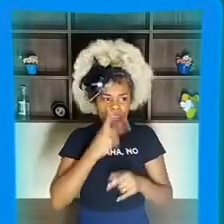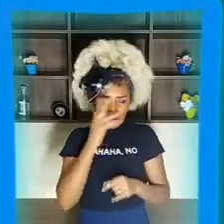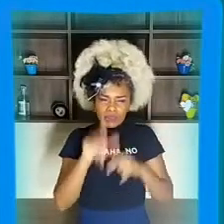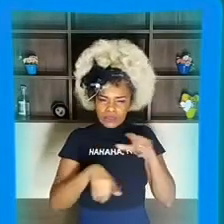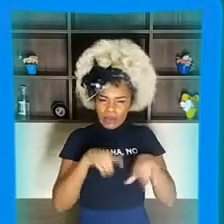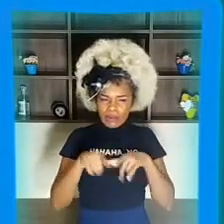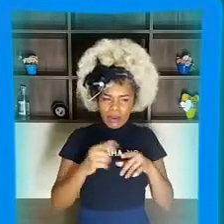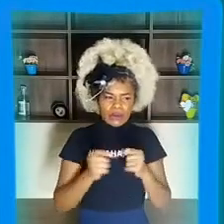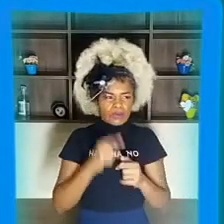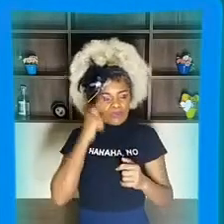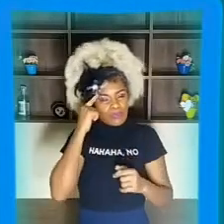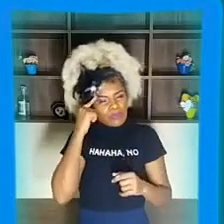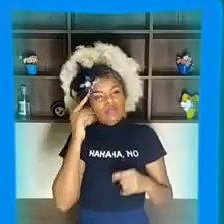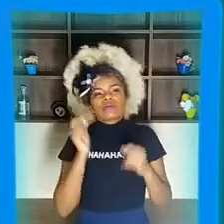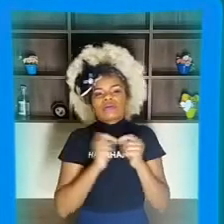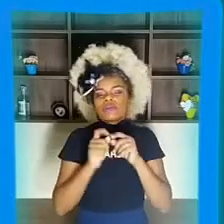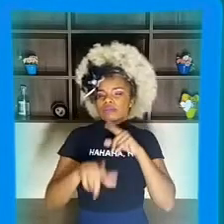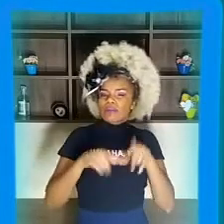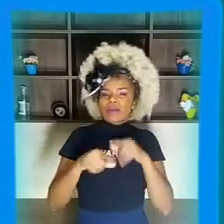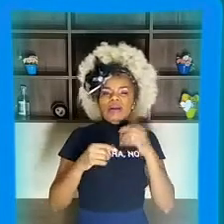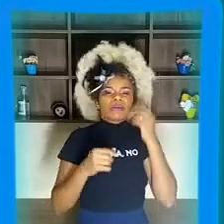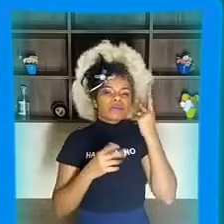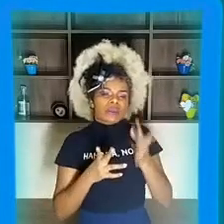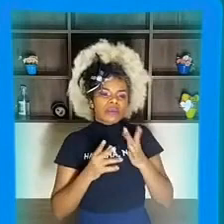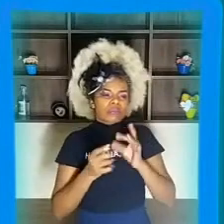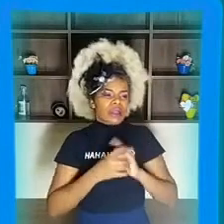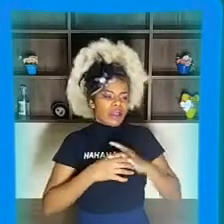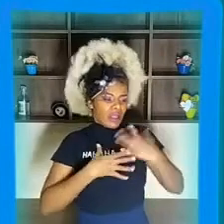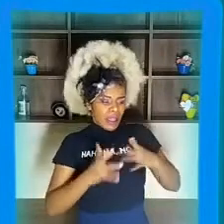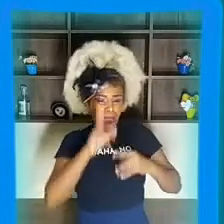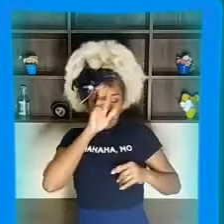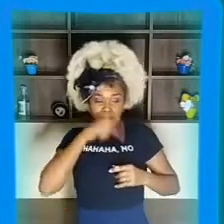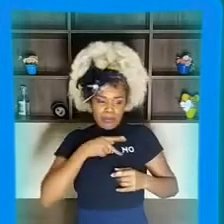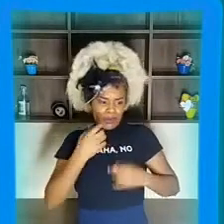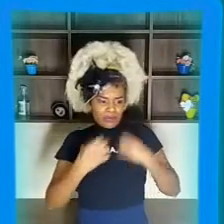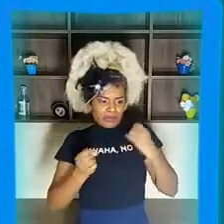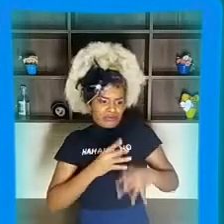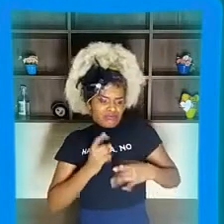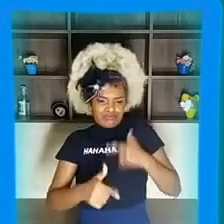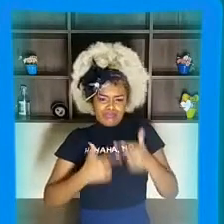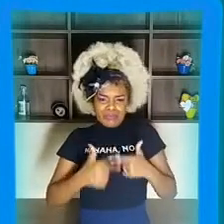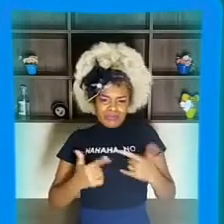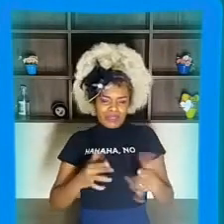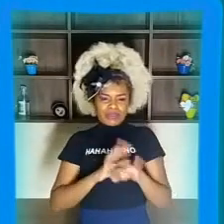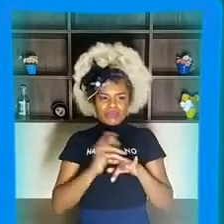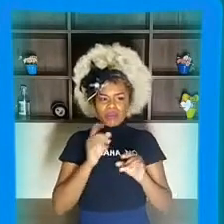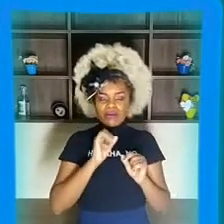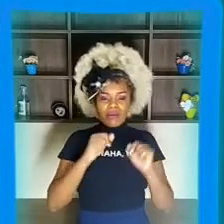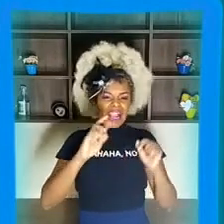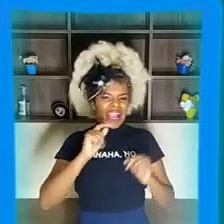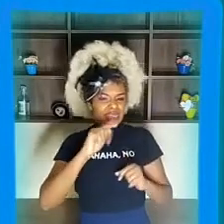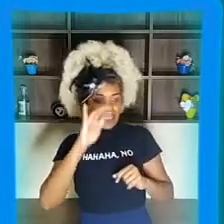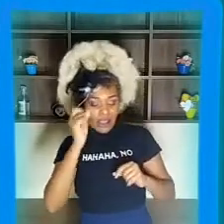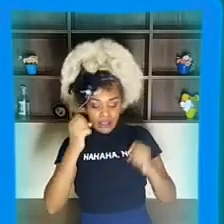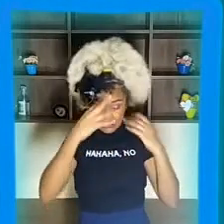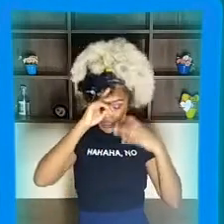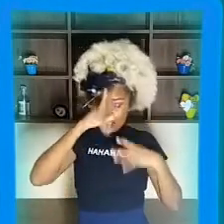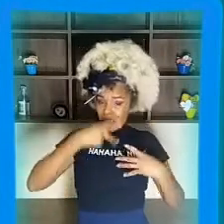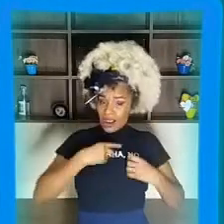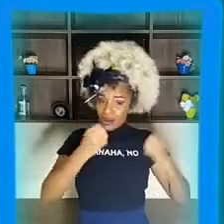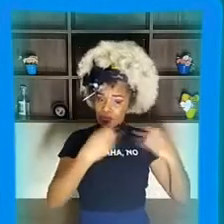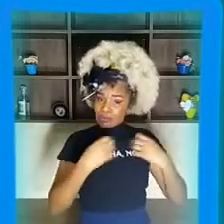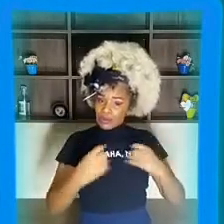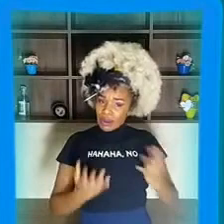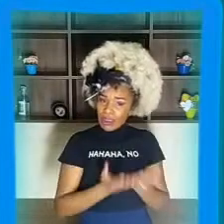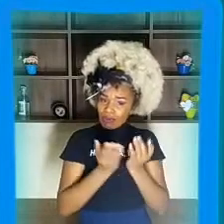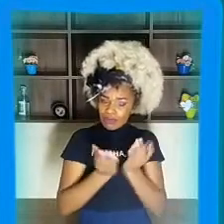tenho esse pensamento, eu faço para espantar os meus próprios fantasmas. Então a gente faz pela catarse, pela auto-evangelização que o Hércules